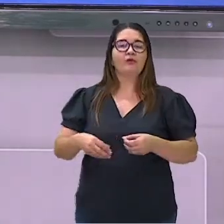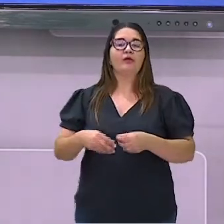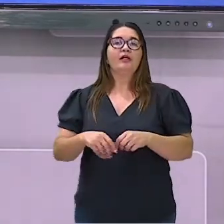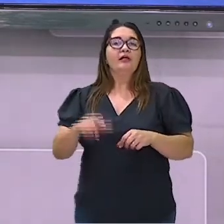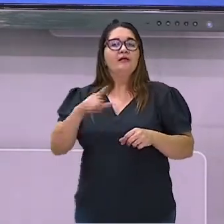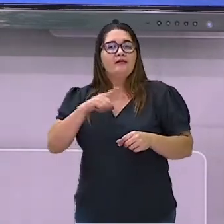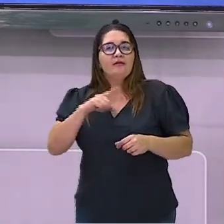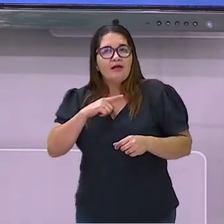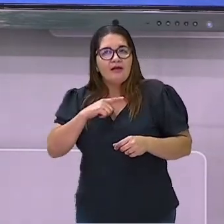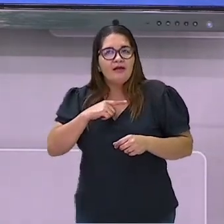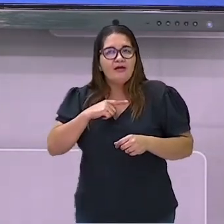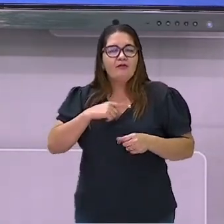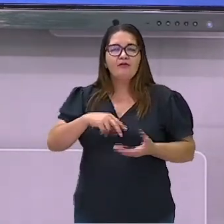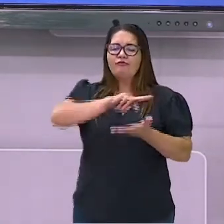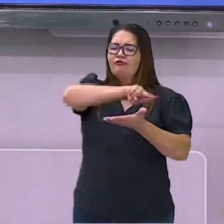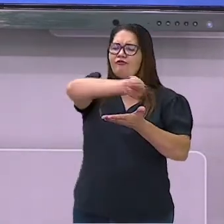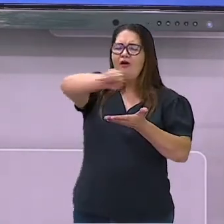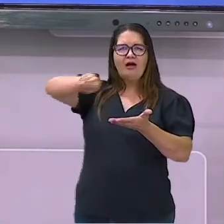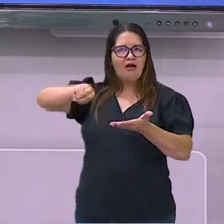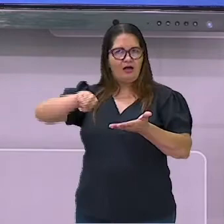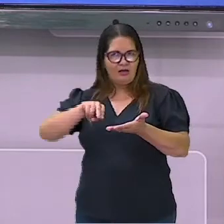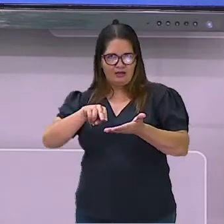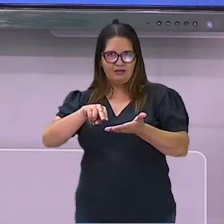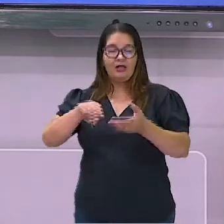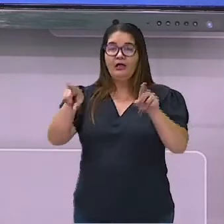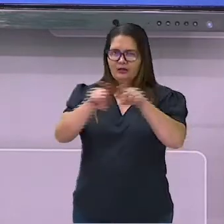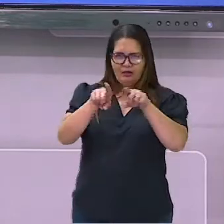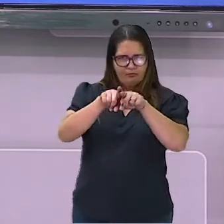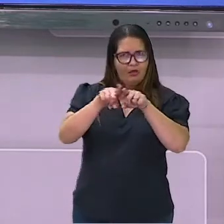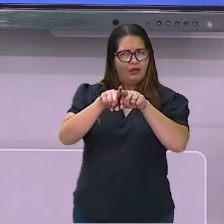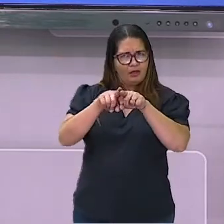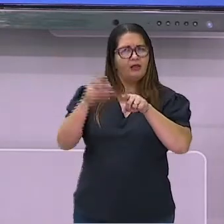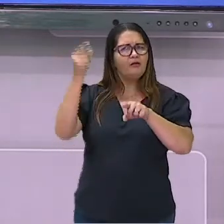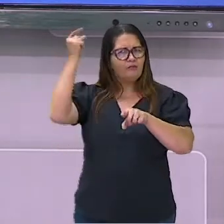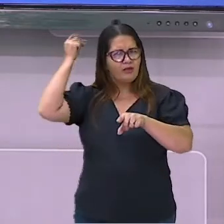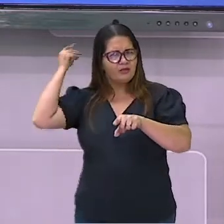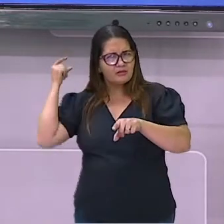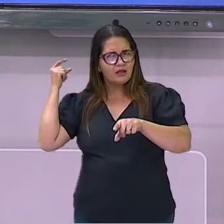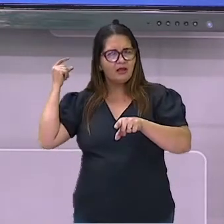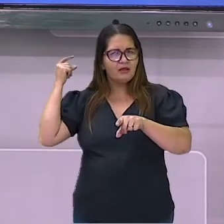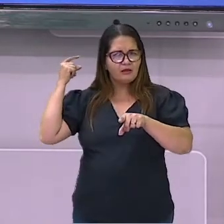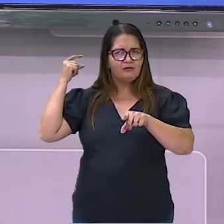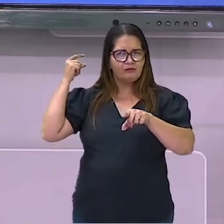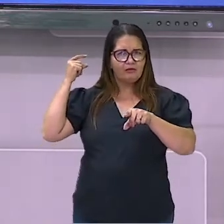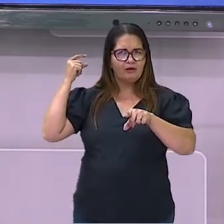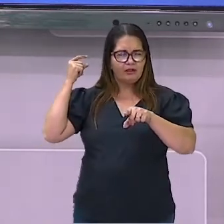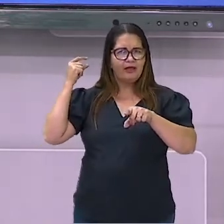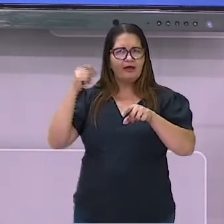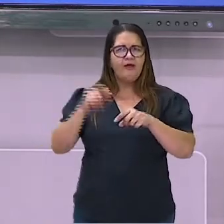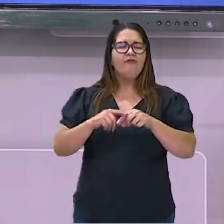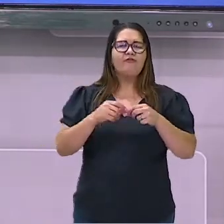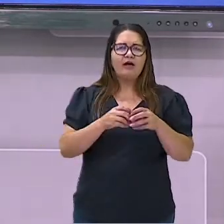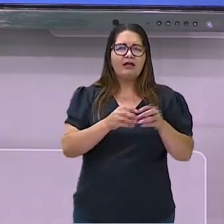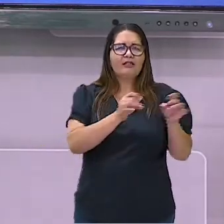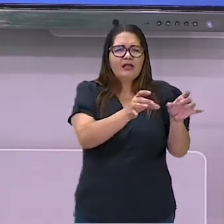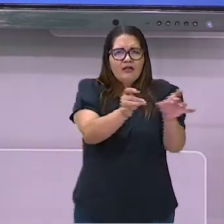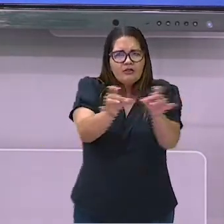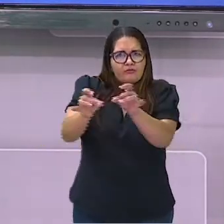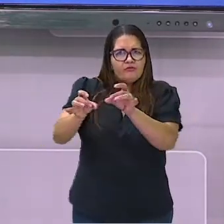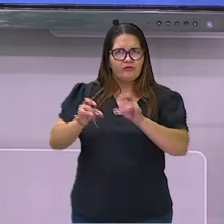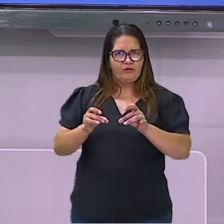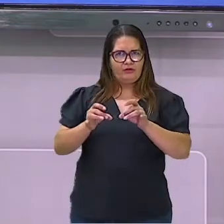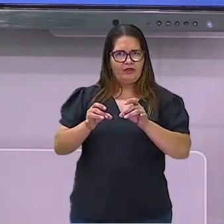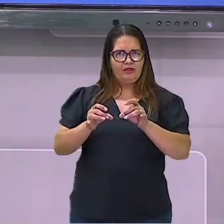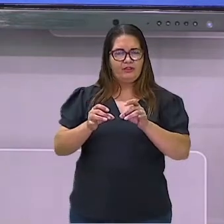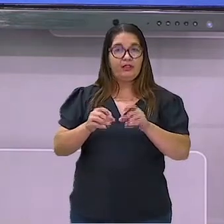atividades econômicas não tenham tido importância nesse período, quando nós falamos dos